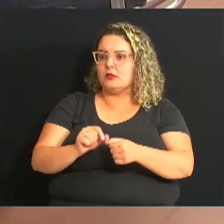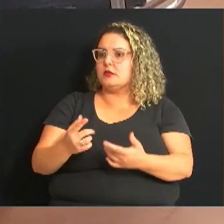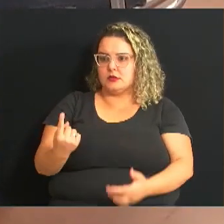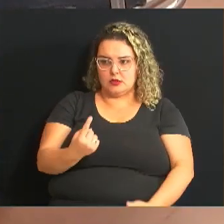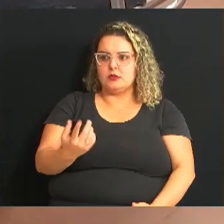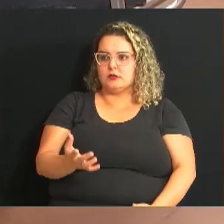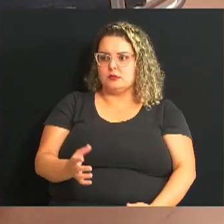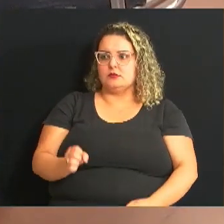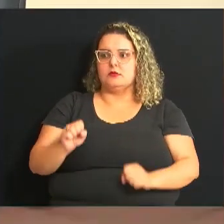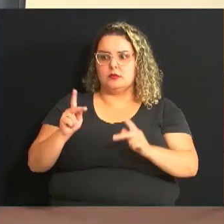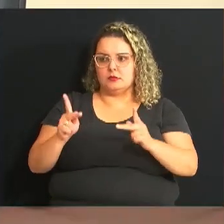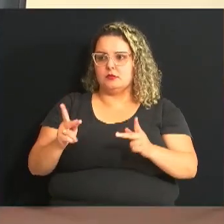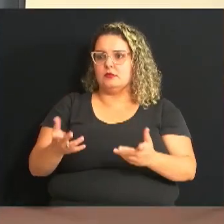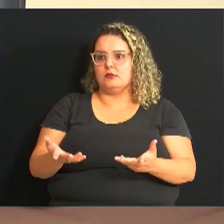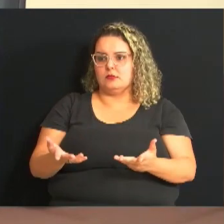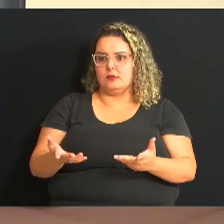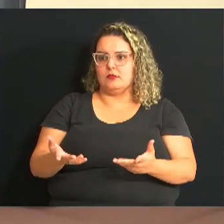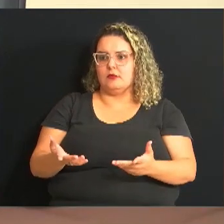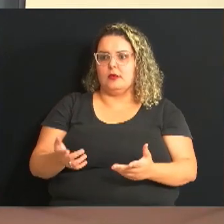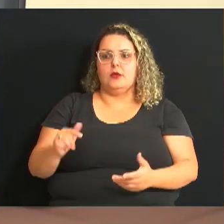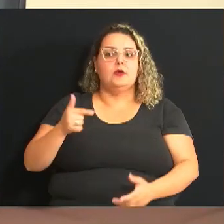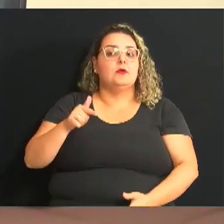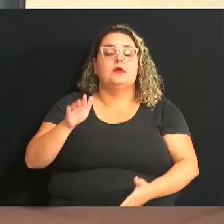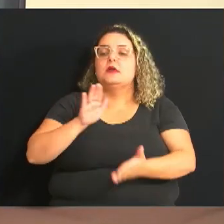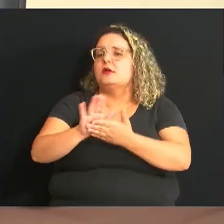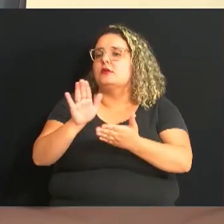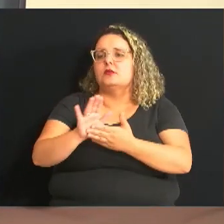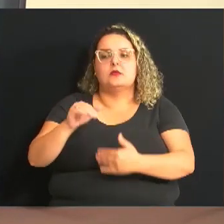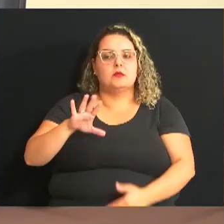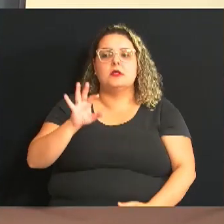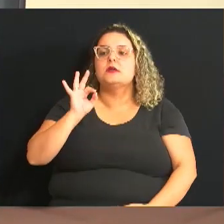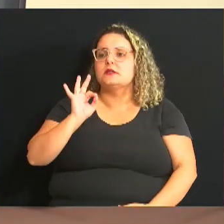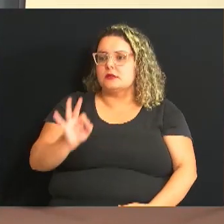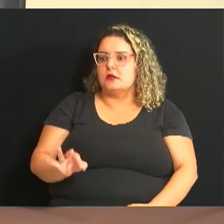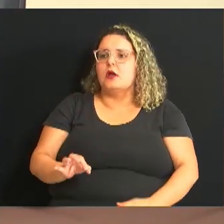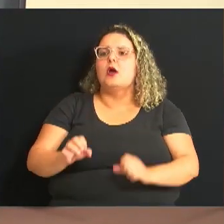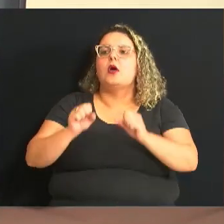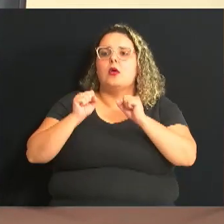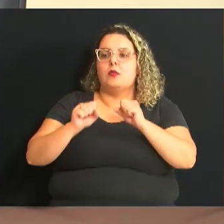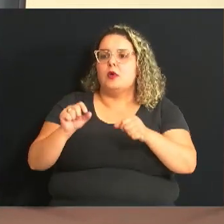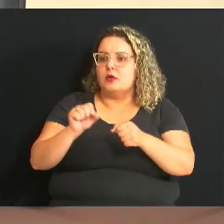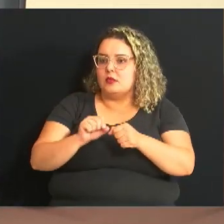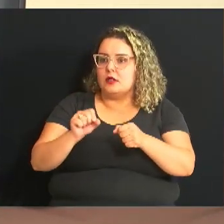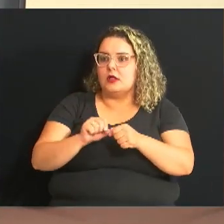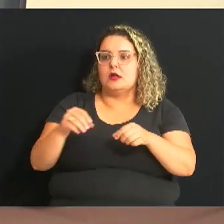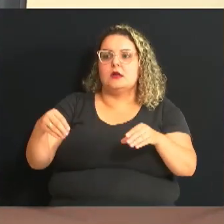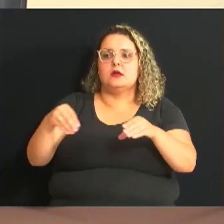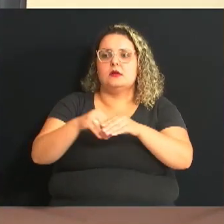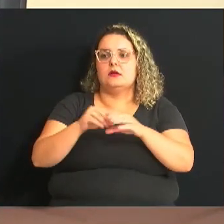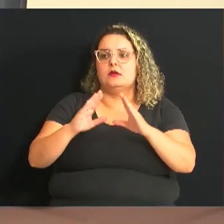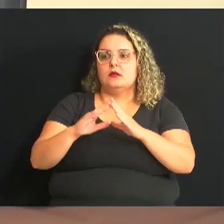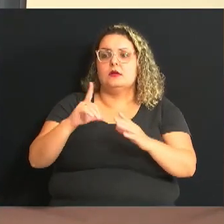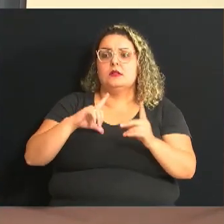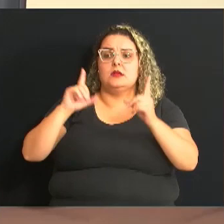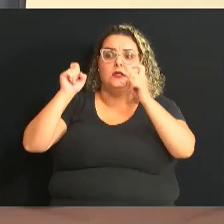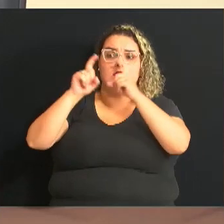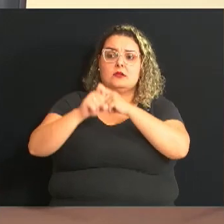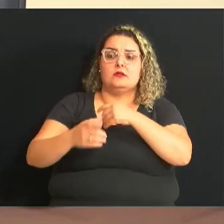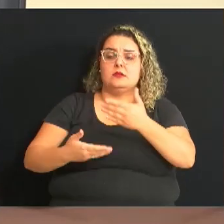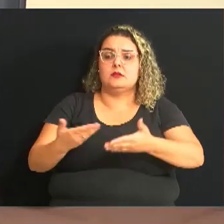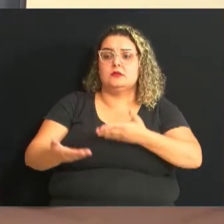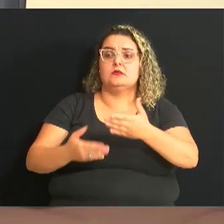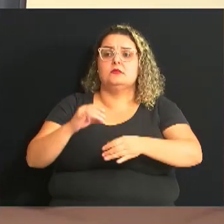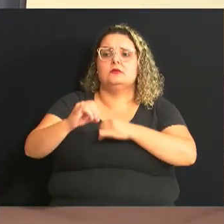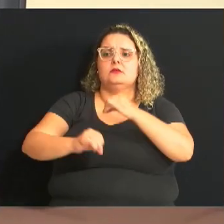Tá certo, olha, gente, então não vai gerar mais custos, com certeza você pode fazer aí na sua casa. Ah, eu tenho dificuldade de lidar com a